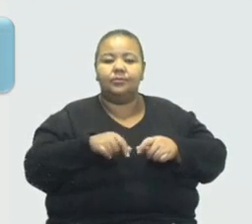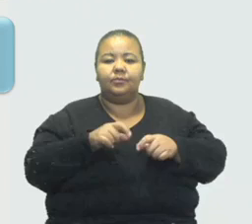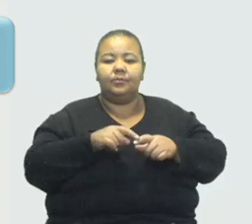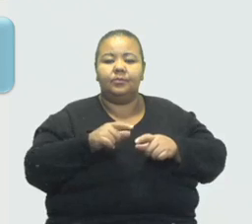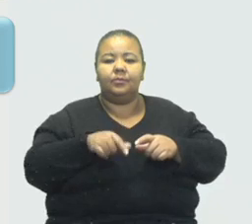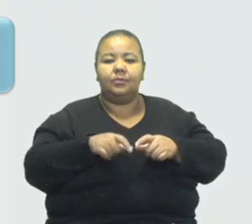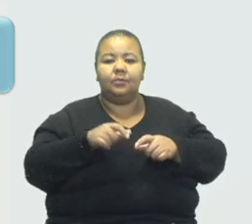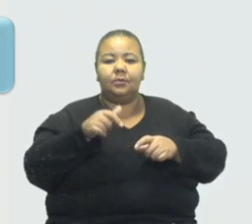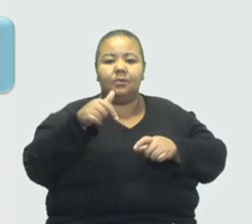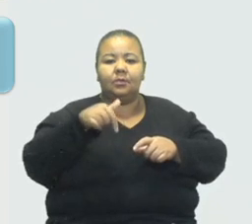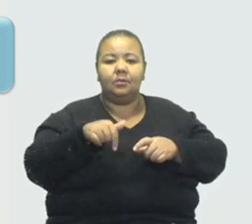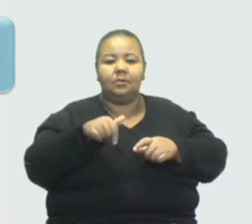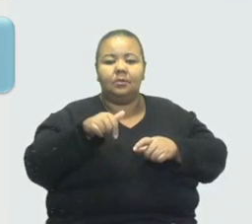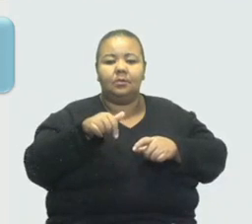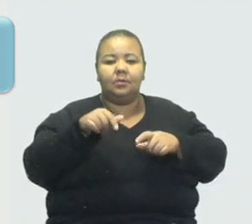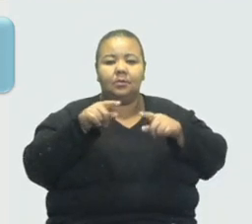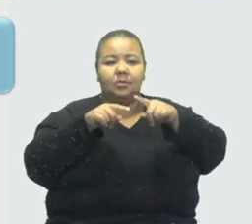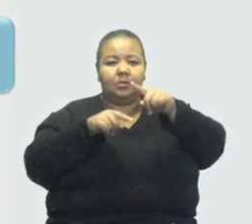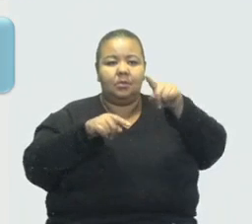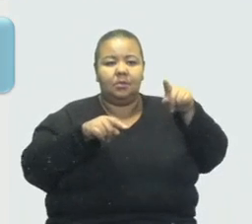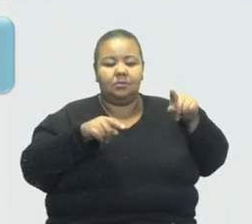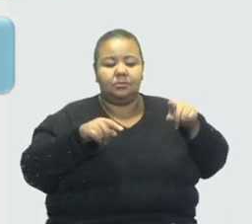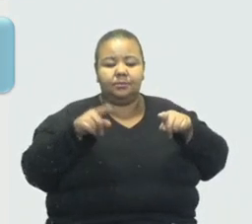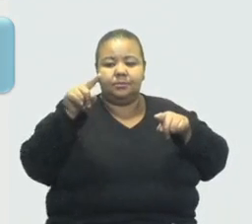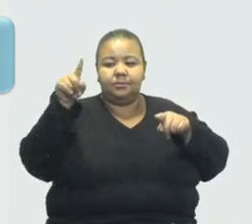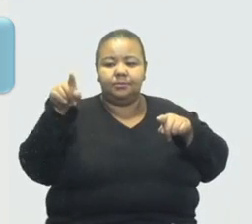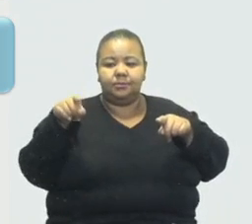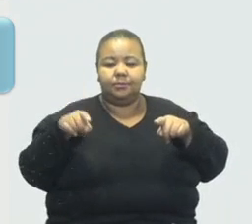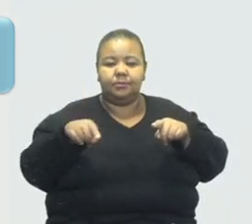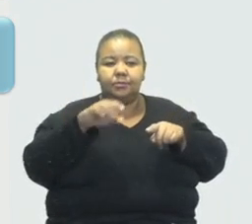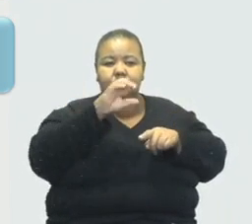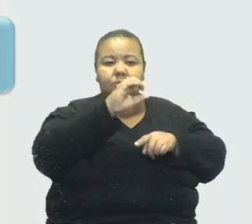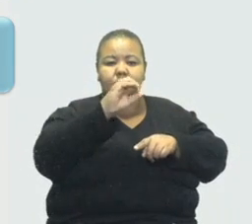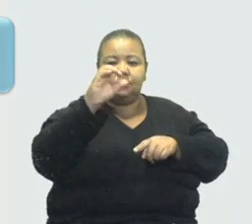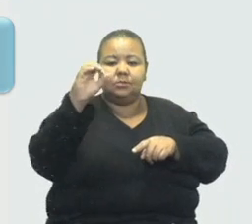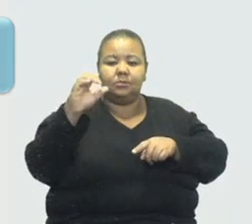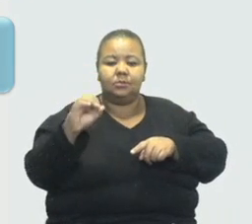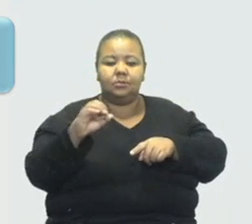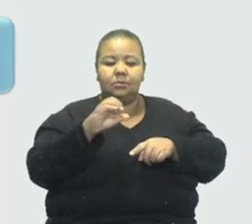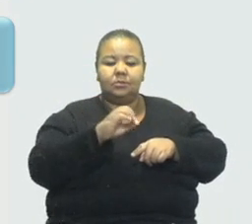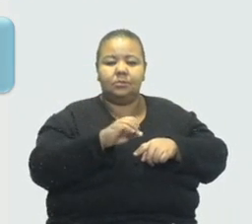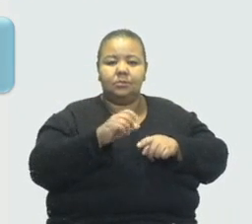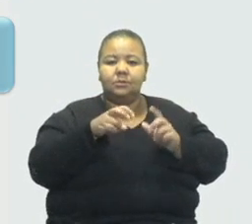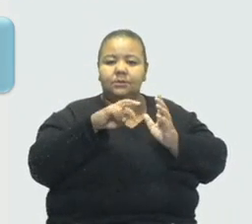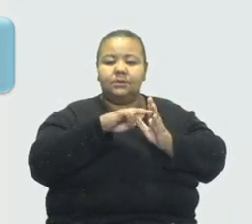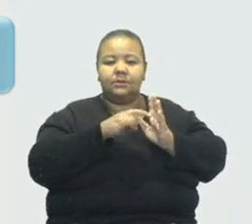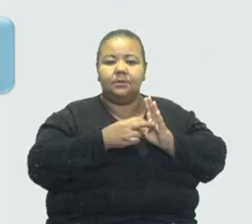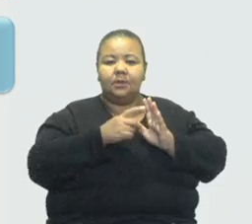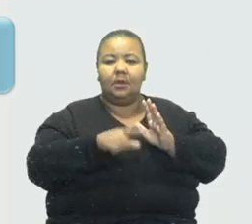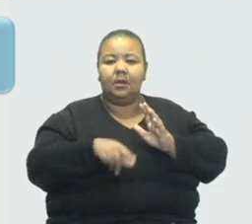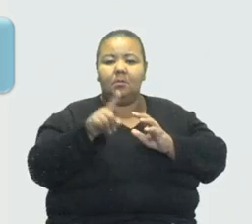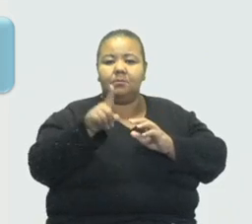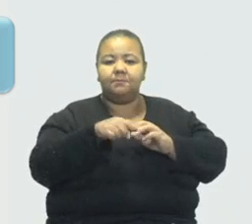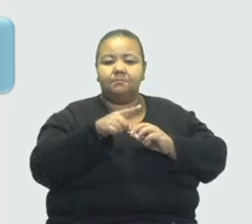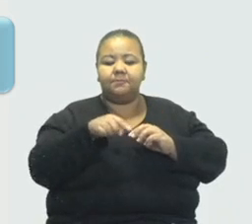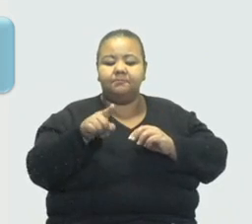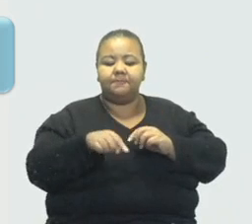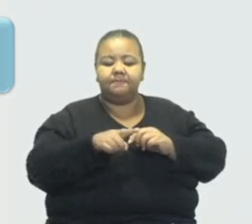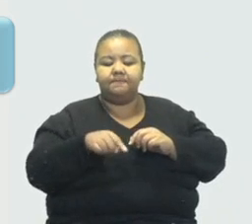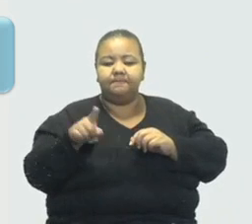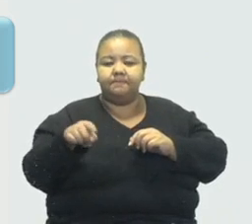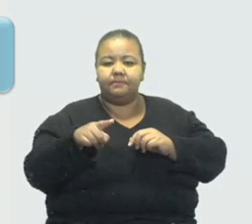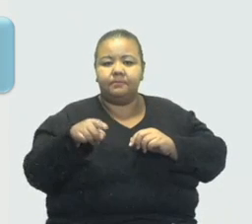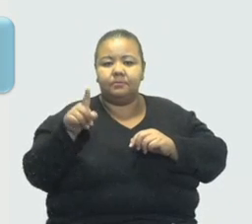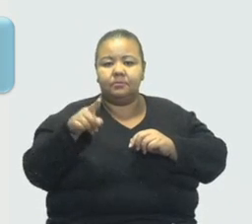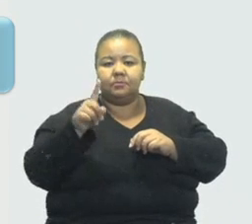trouxe uma matriz quadrada, em que seus elementos são todos nulos. Então, veja, todos os elementos são nulos. Então, essa é uma